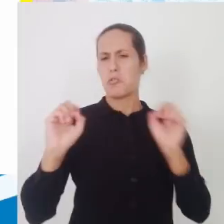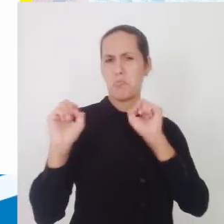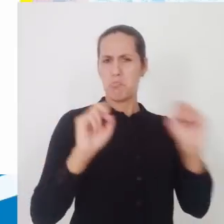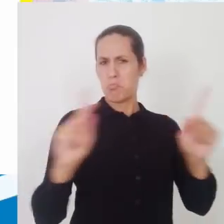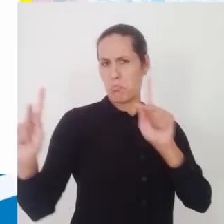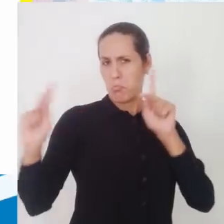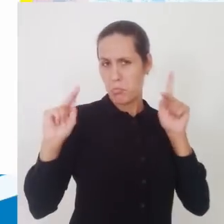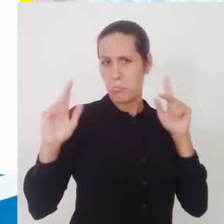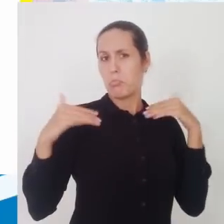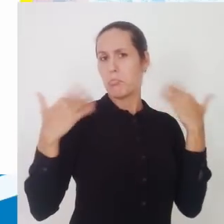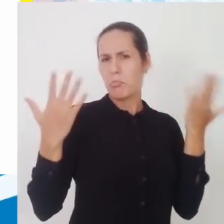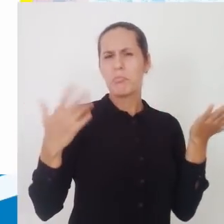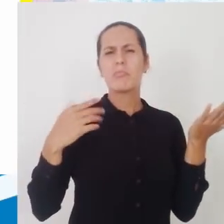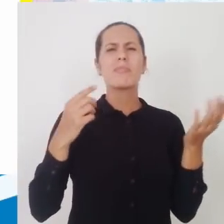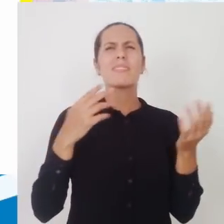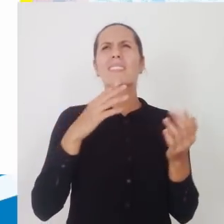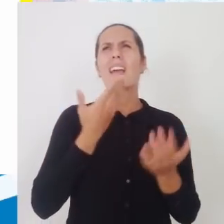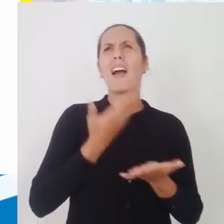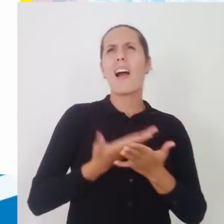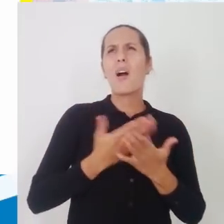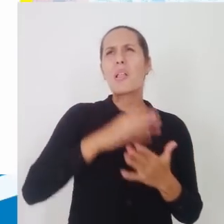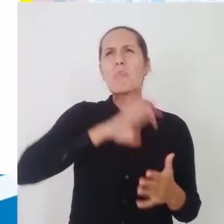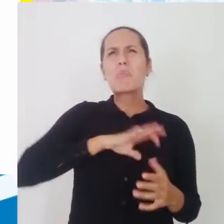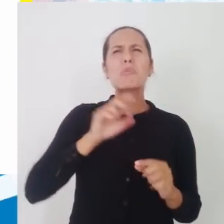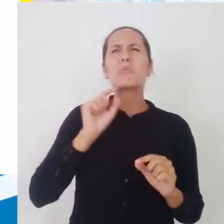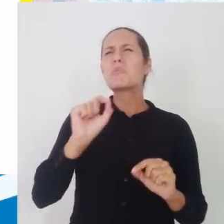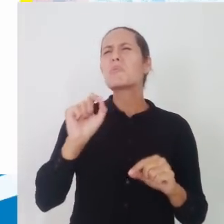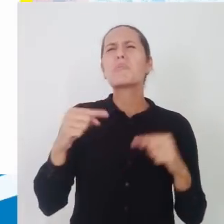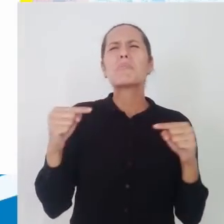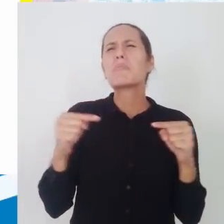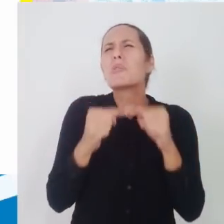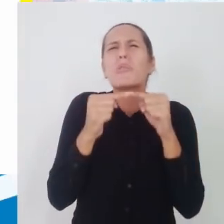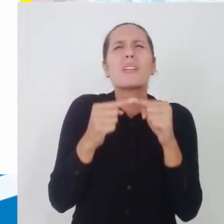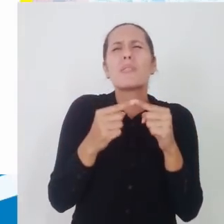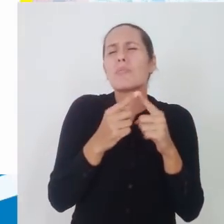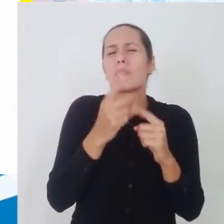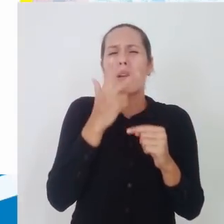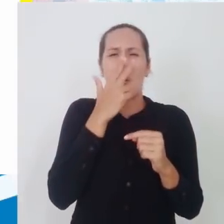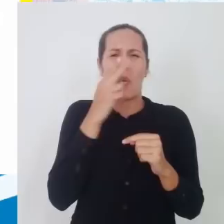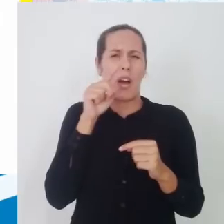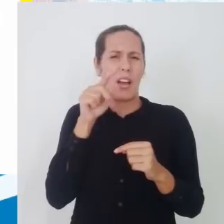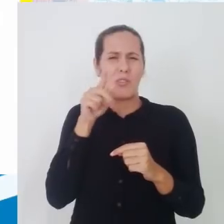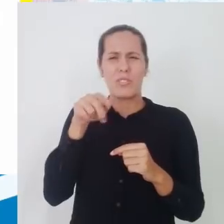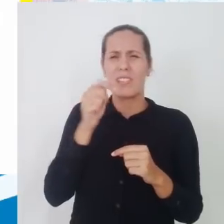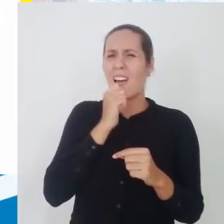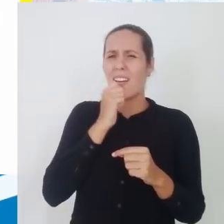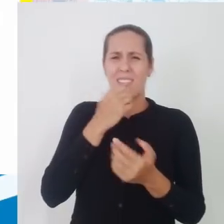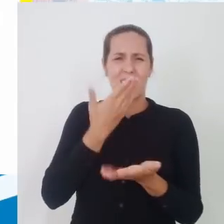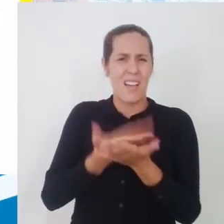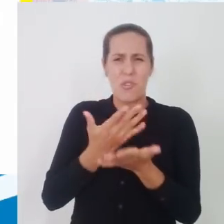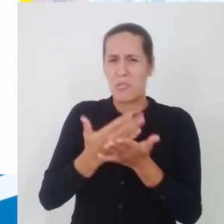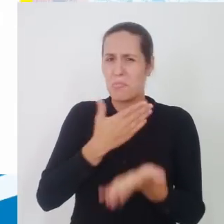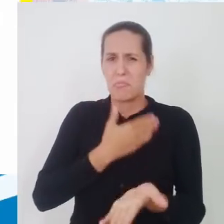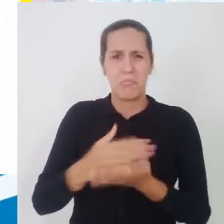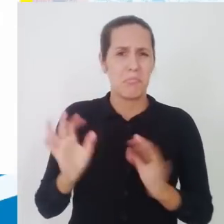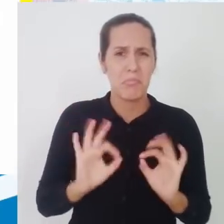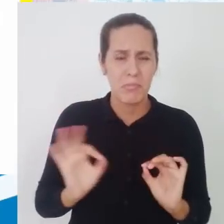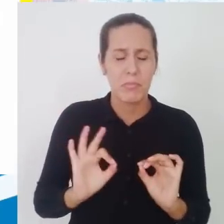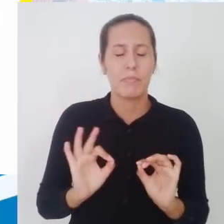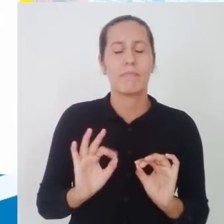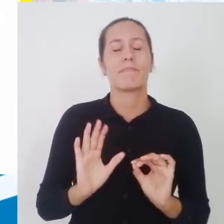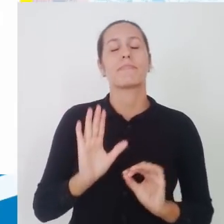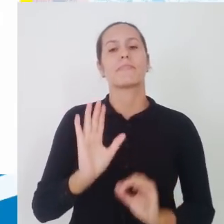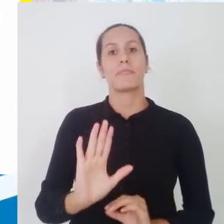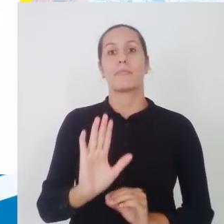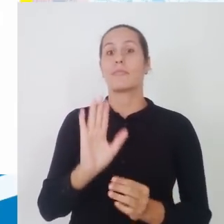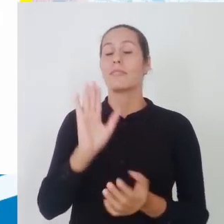ia ser difícil, mas eu achei bem fácil mesmo. Então, ler imagens está ok. O que é que isso tem a ver com a minha aula de